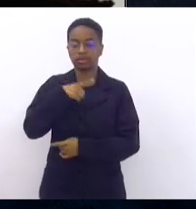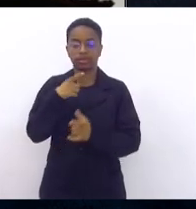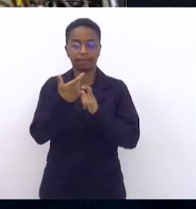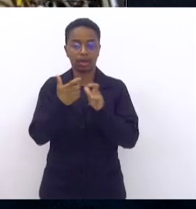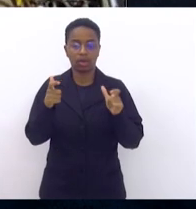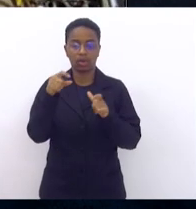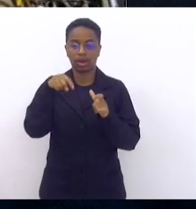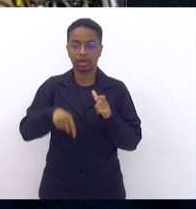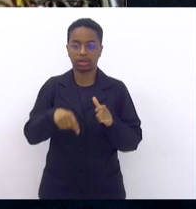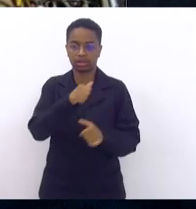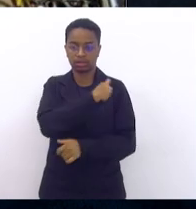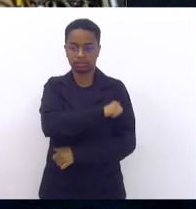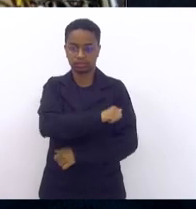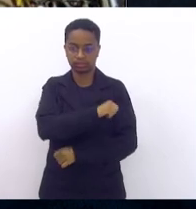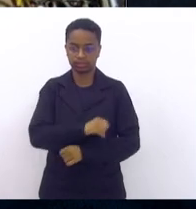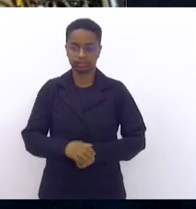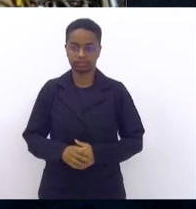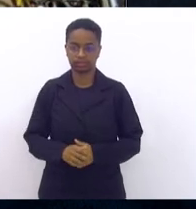passando